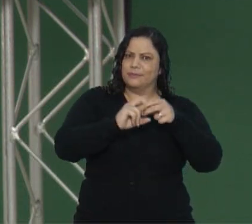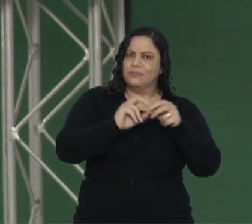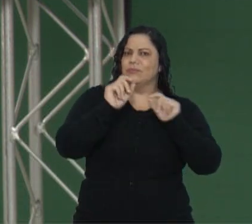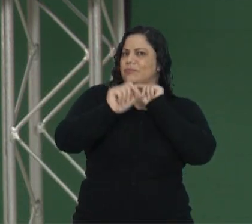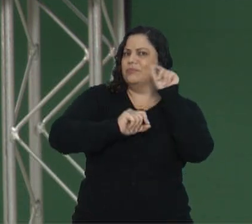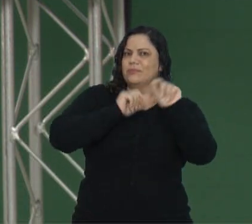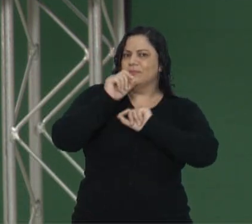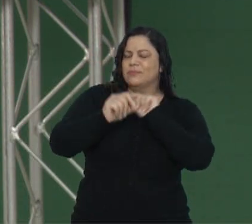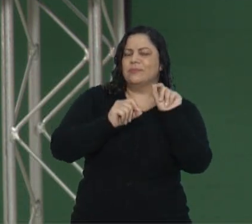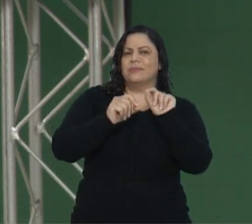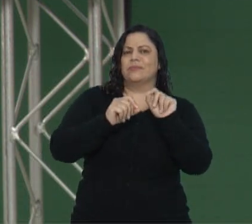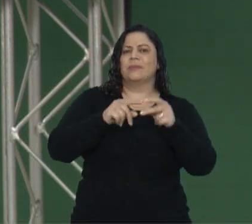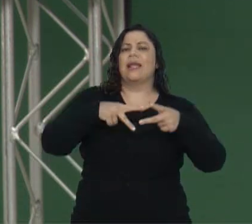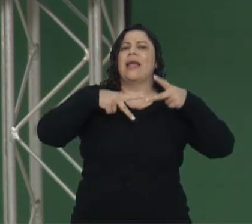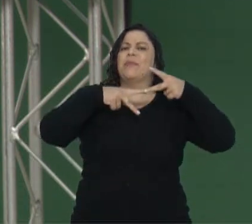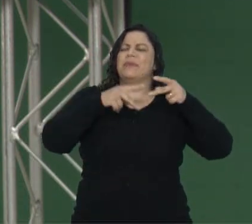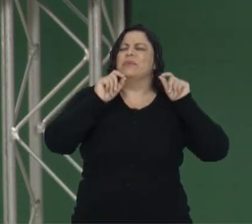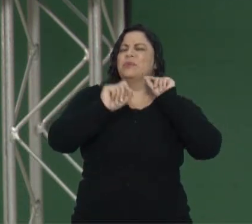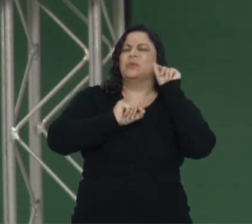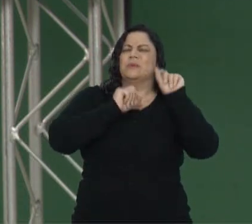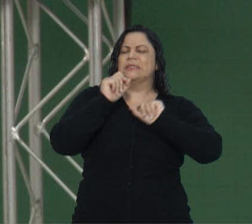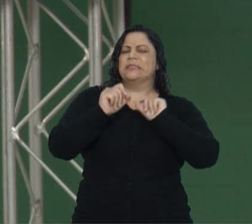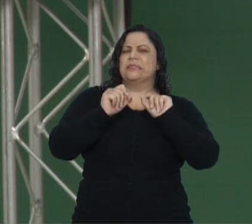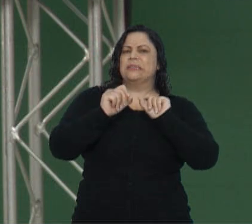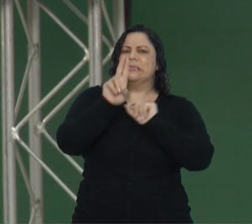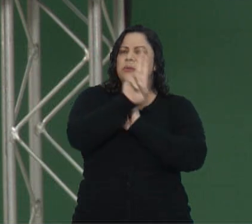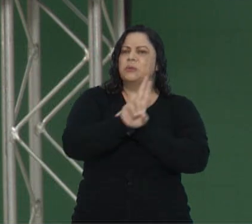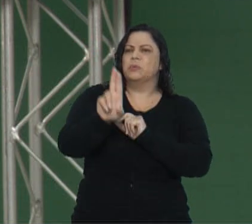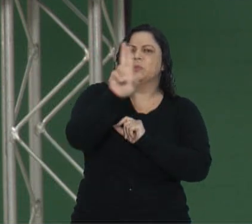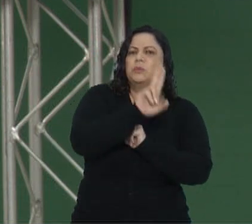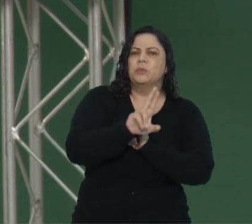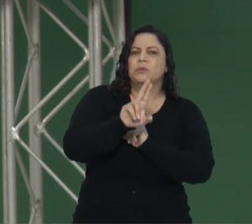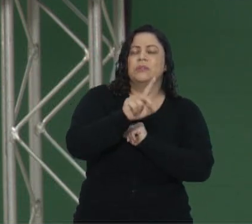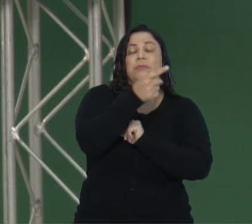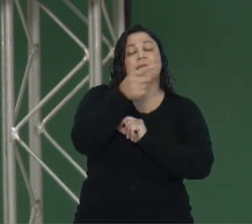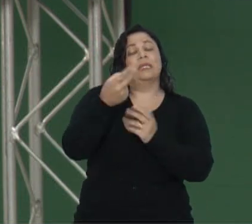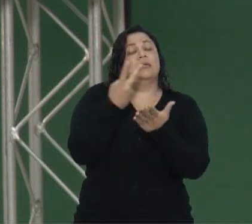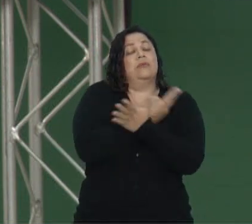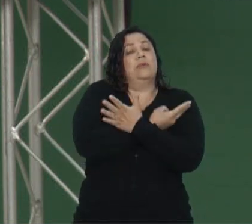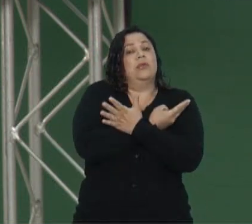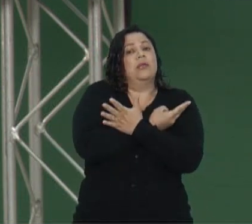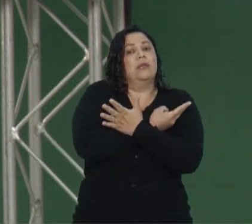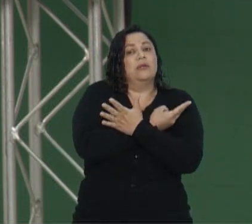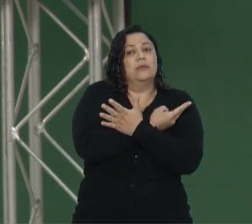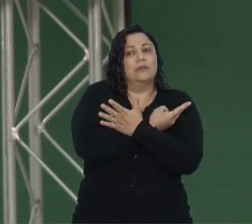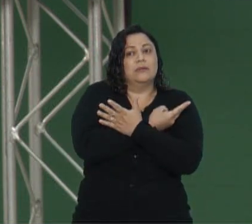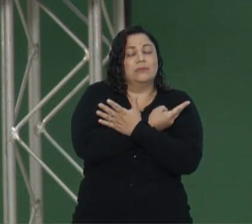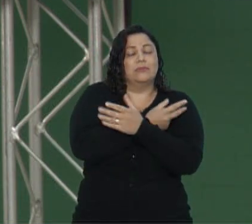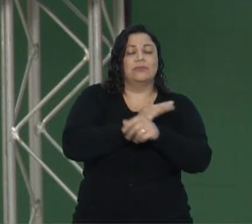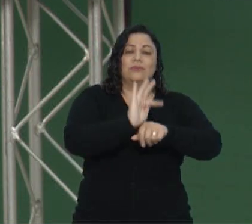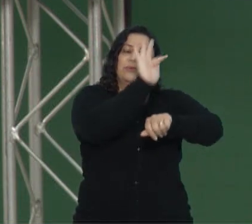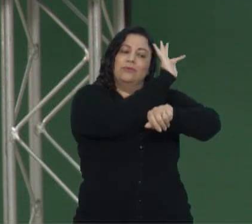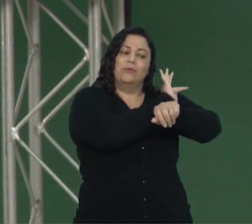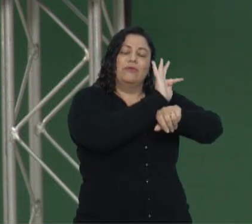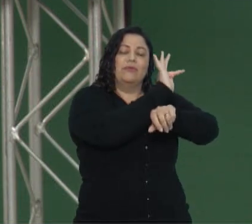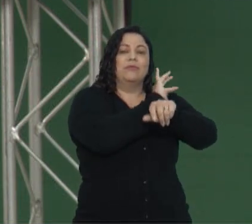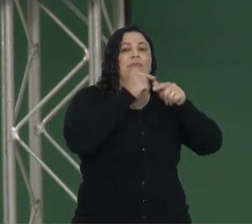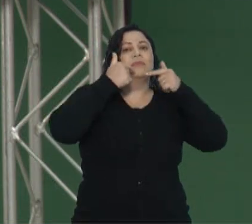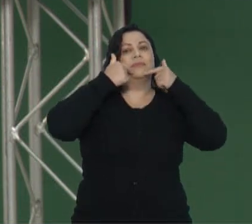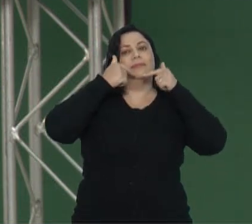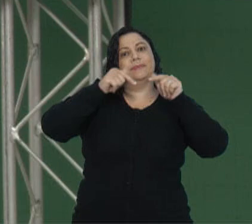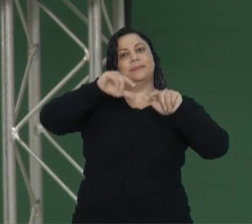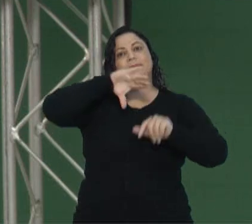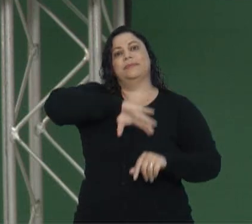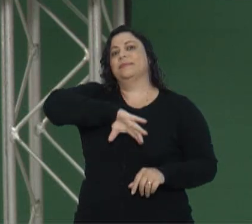preposição inadequada nos contextos formais de uso da língua. É óbvio que se você está num